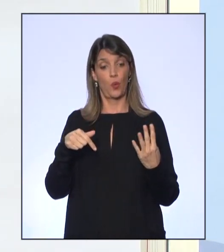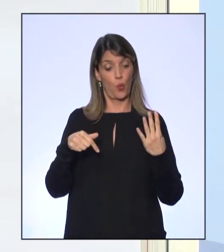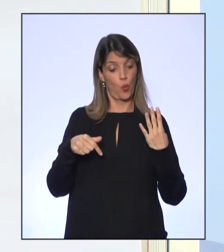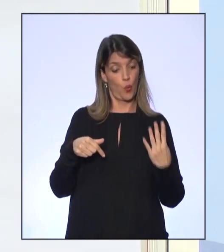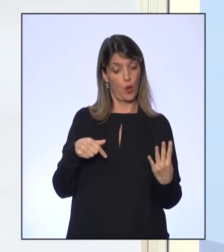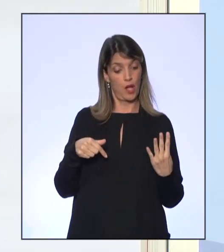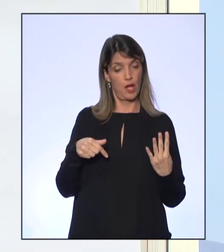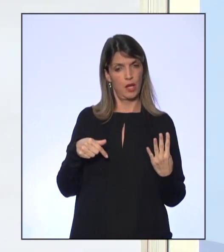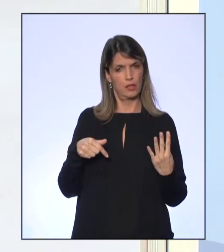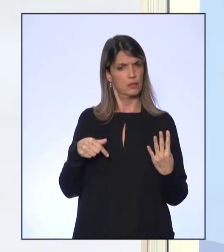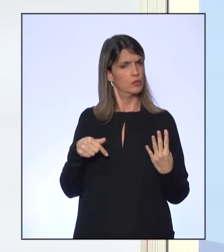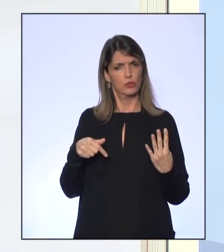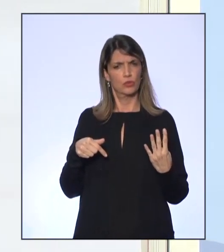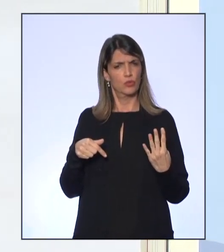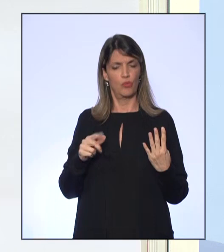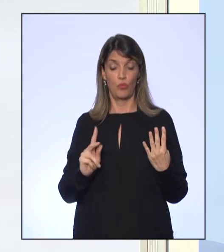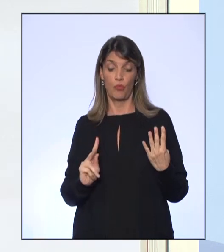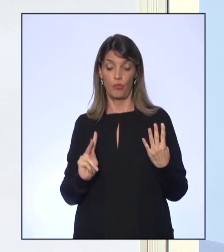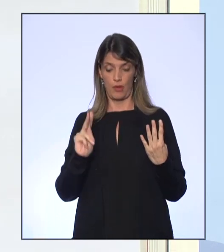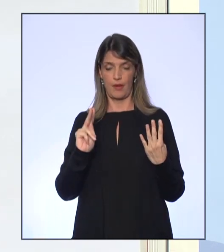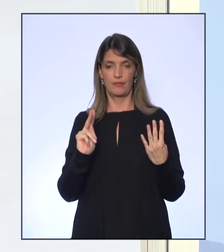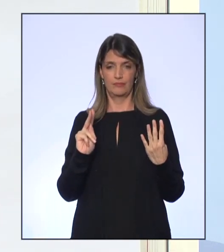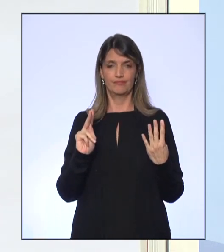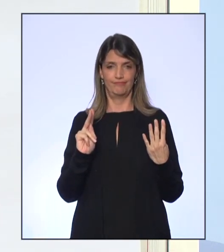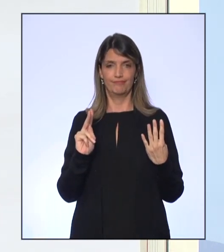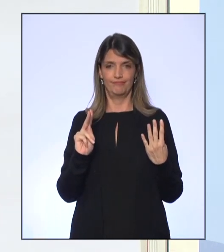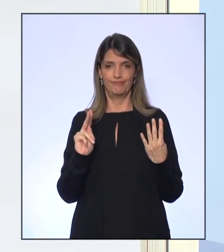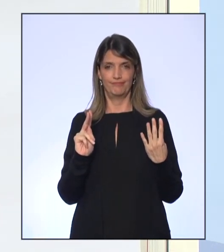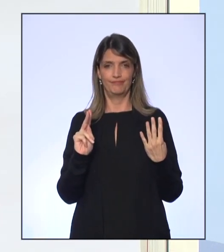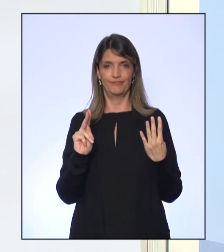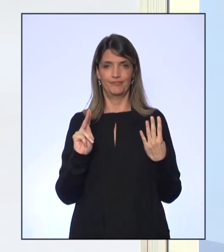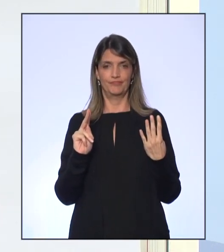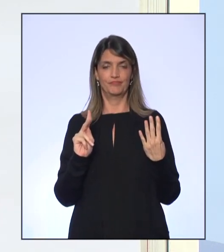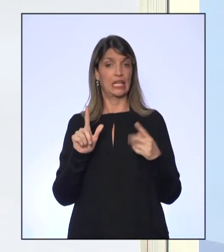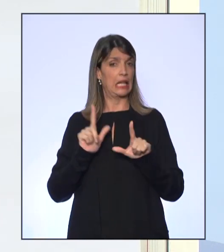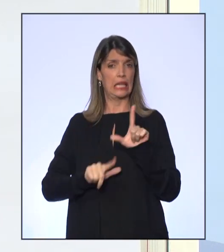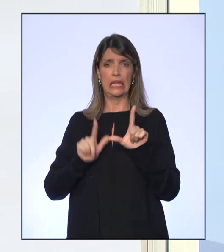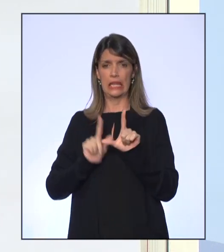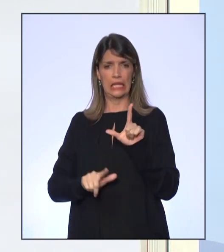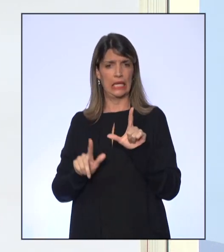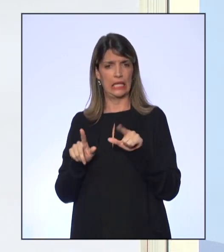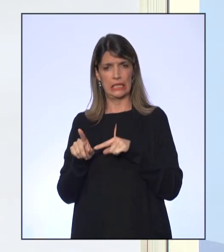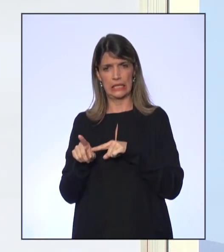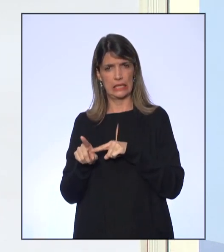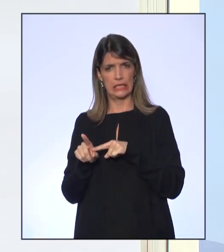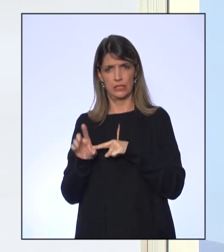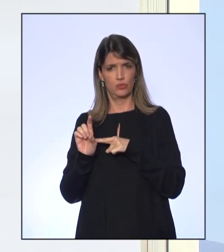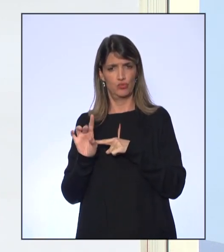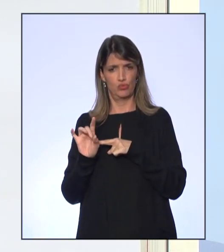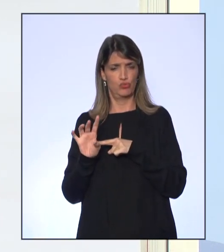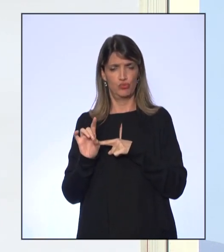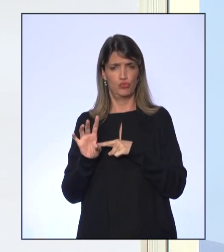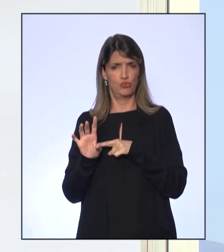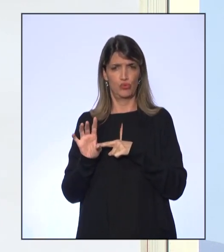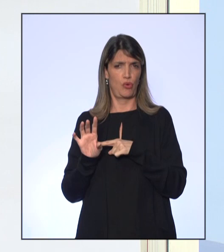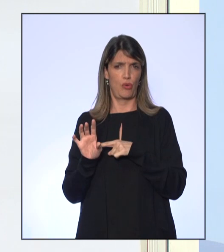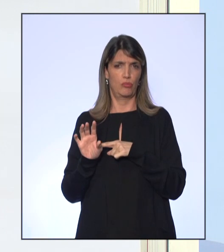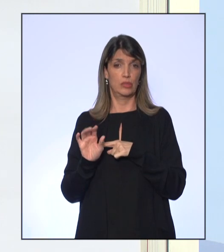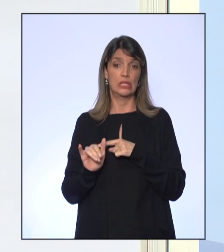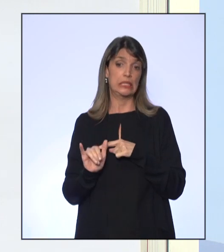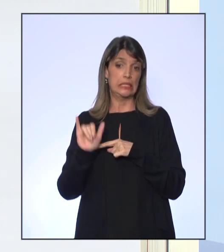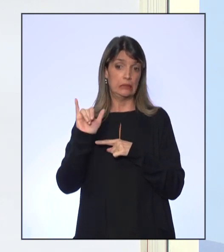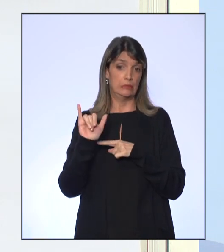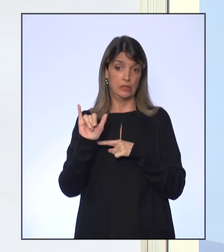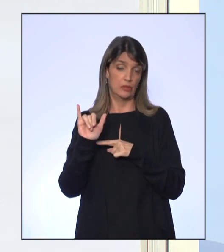4 e quem? O K. Coloco a letra aqui. Só colocar a letra no lugar da posição que é simbolizado como Y,